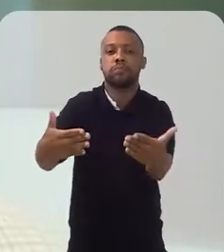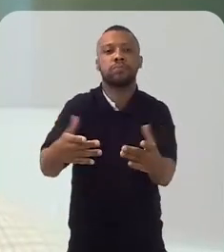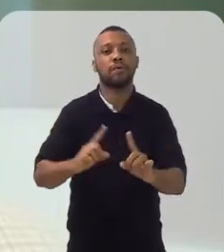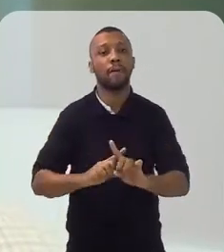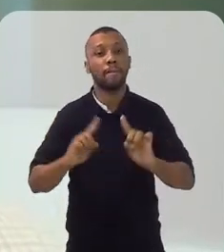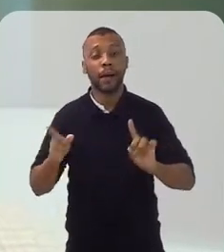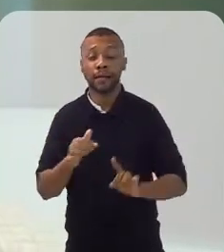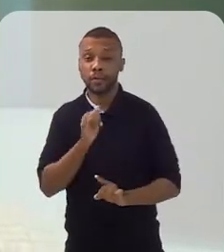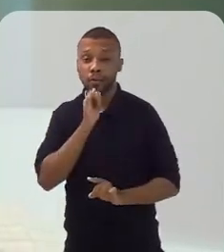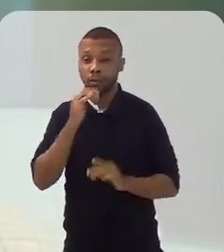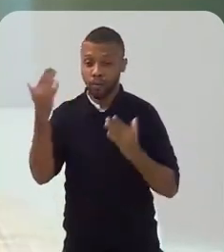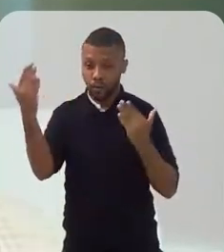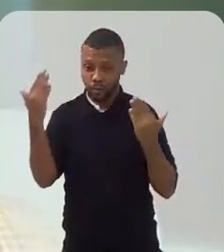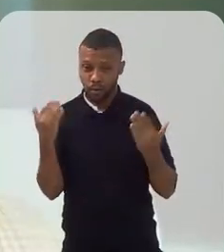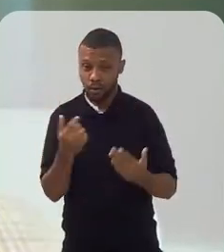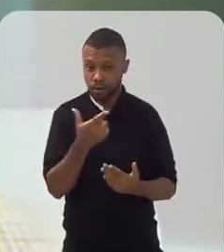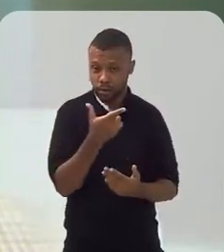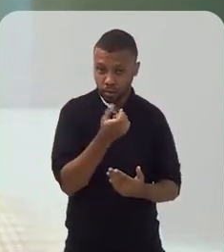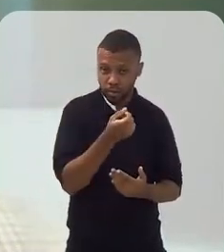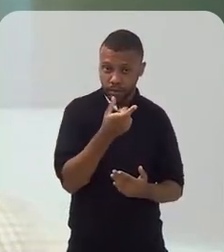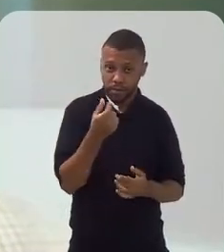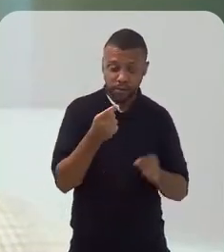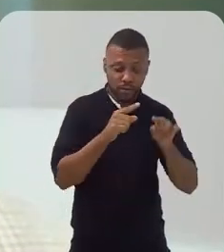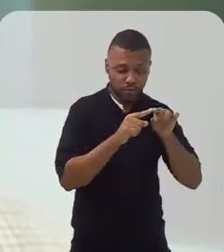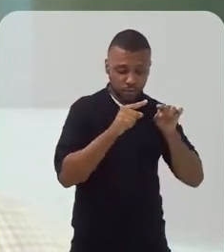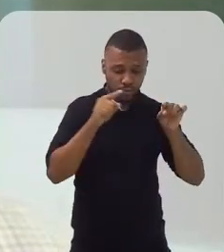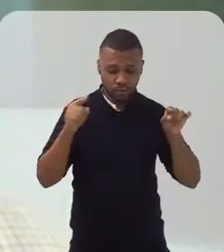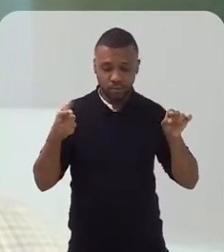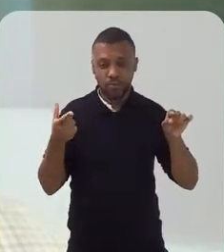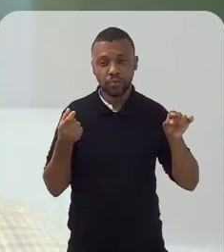exemplo, de 2020 para 2021,